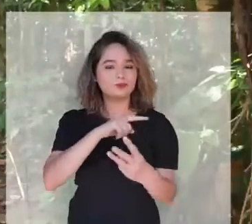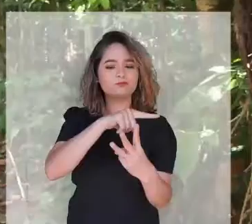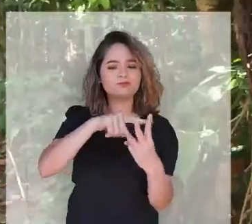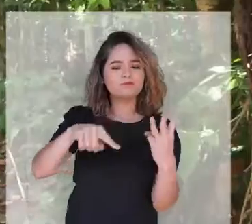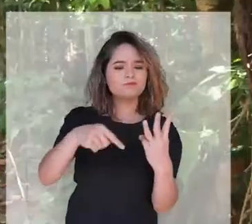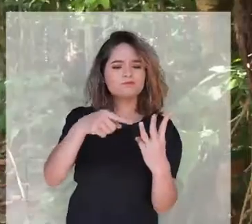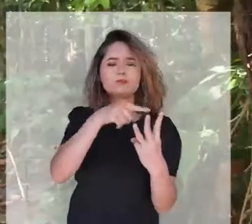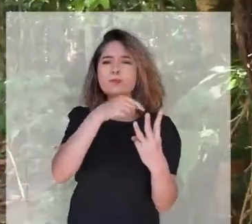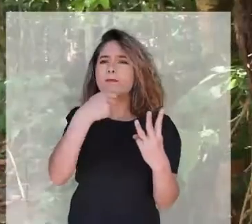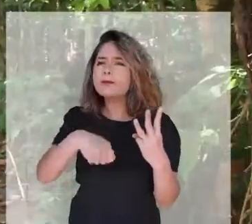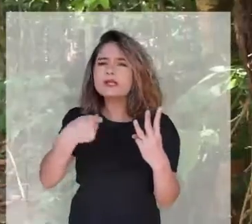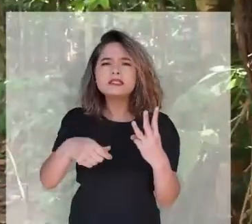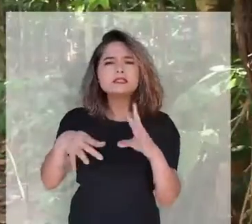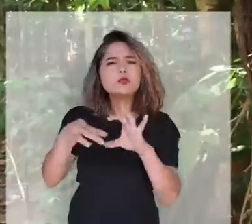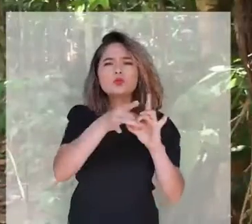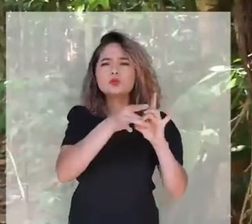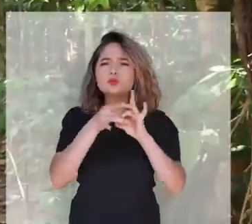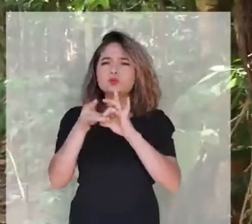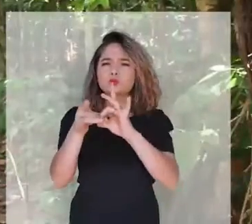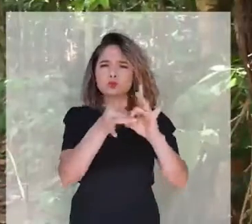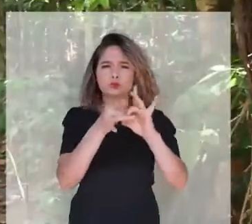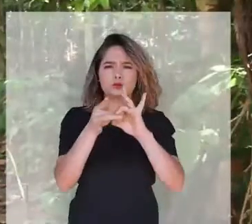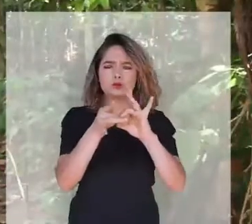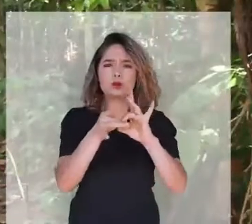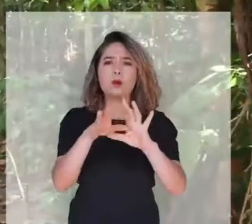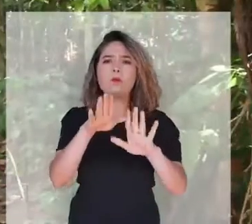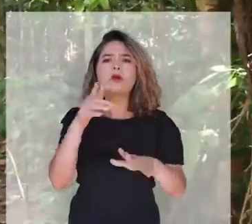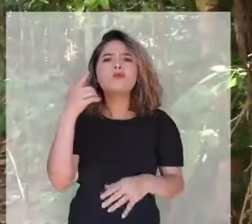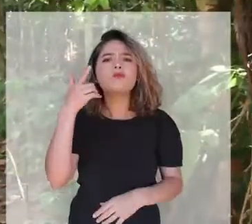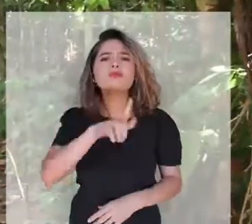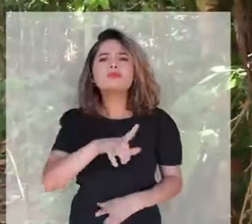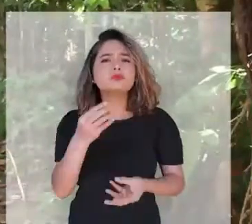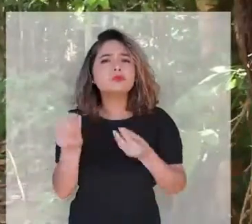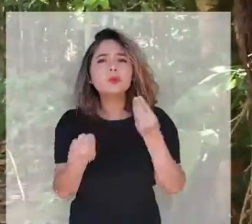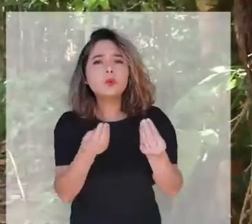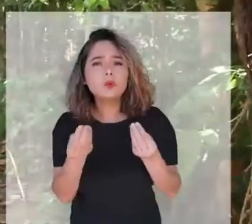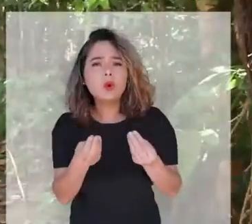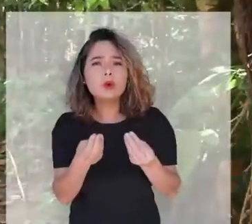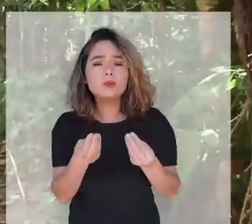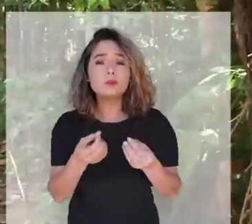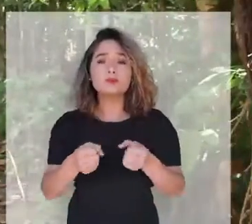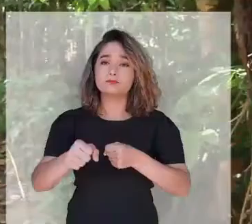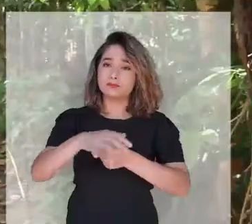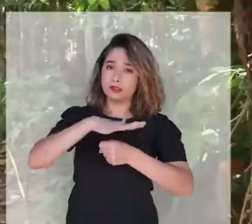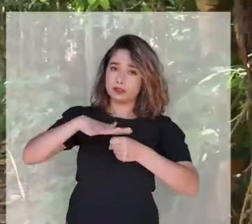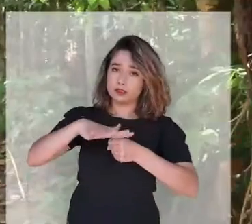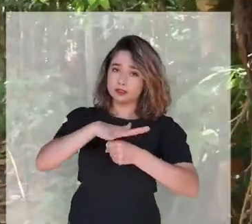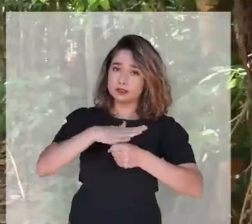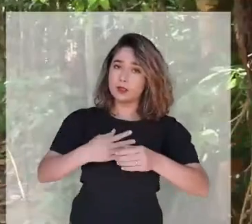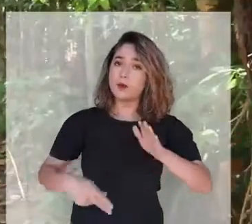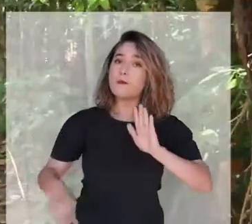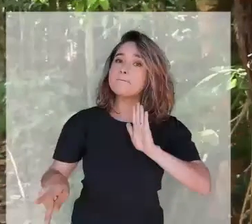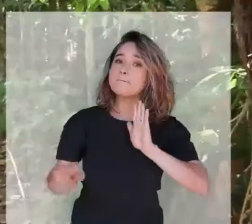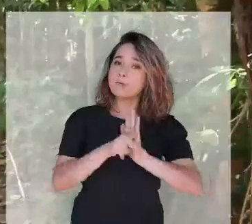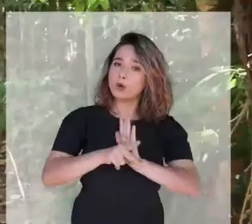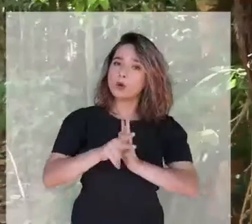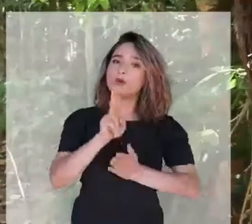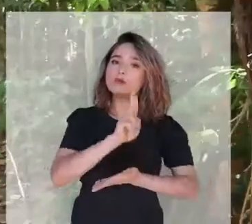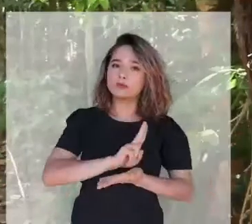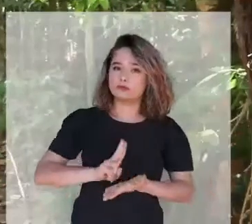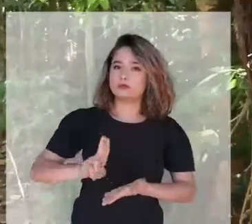dá de modo real? Se dá por meio de um diálogo transformador que a